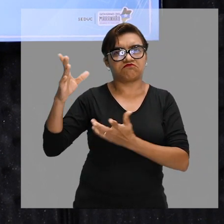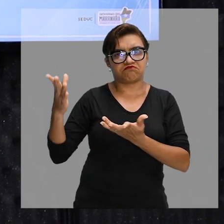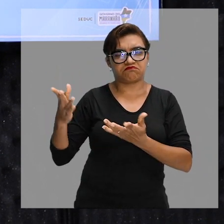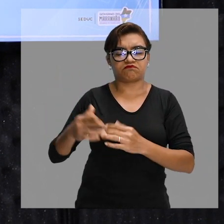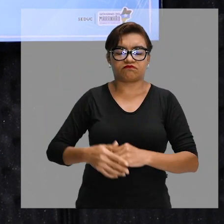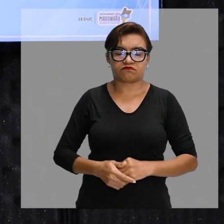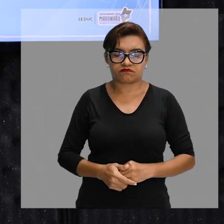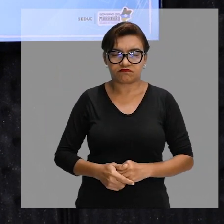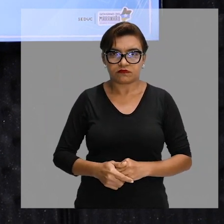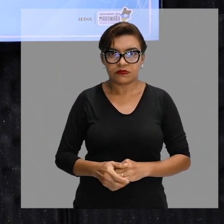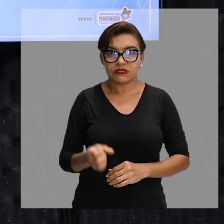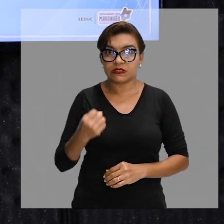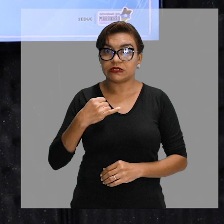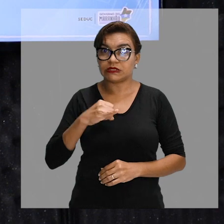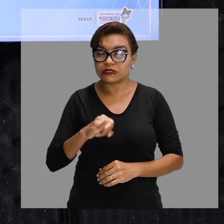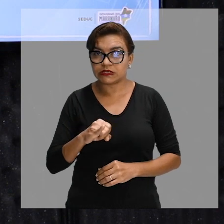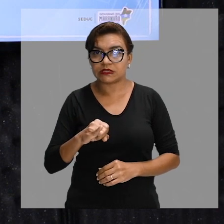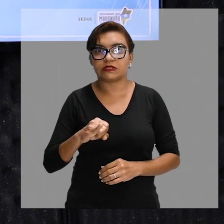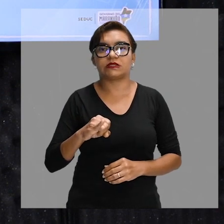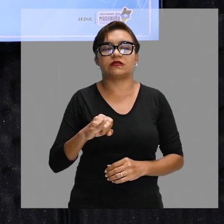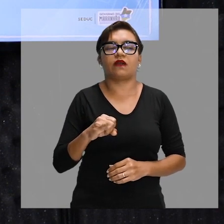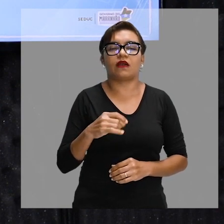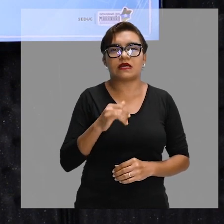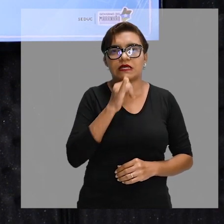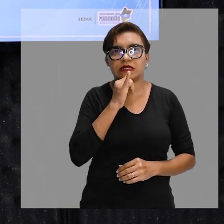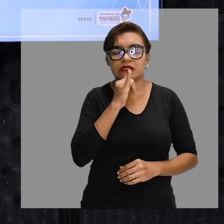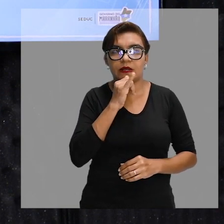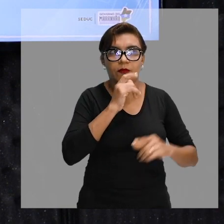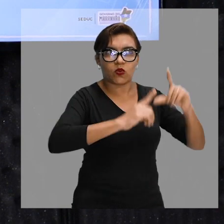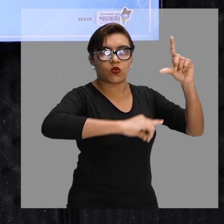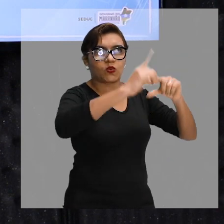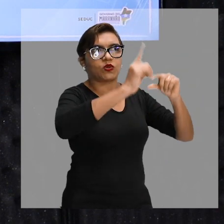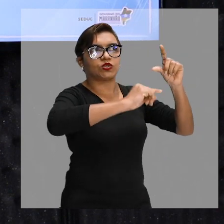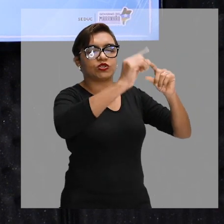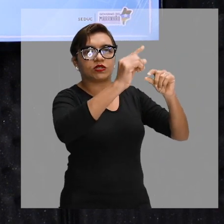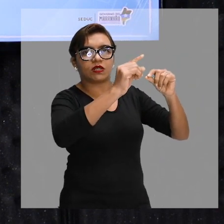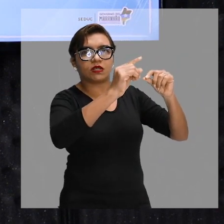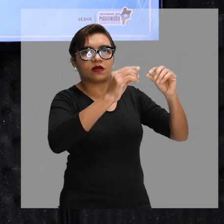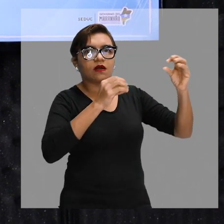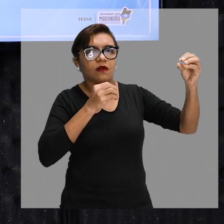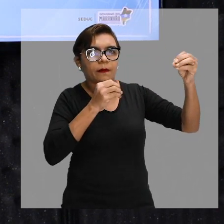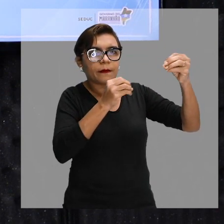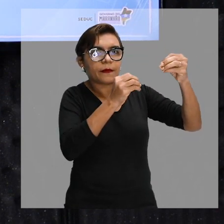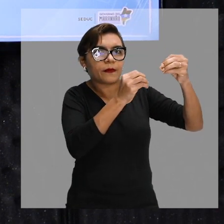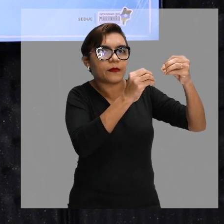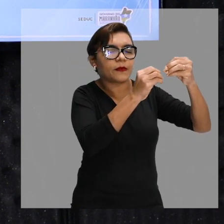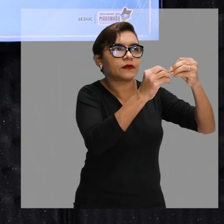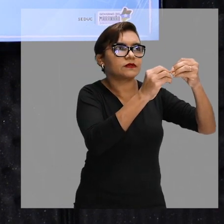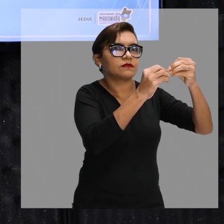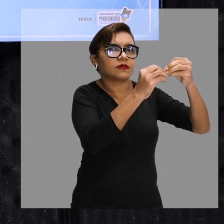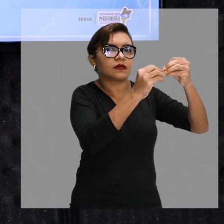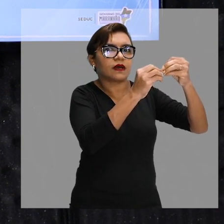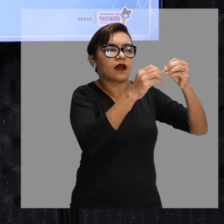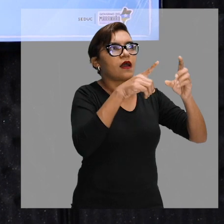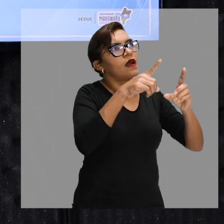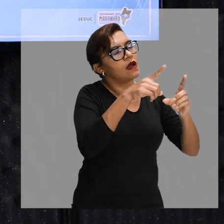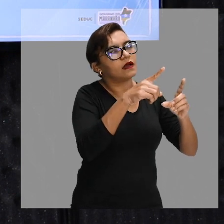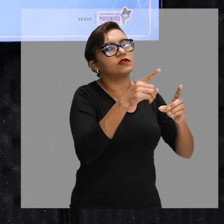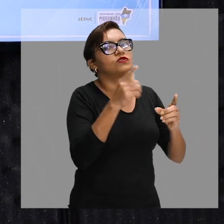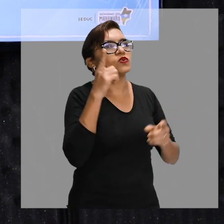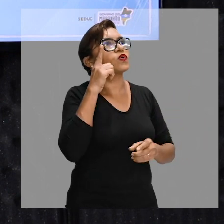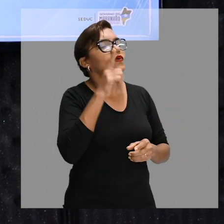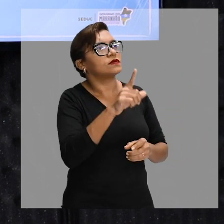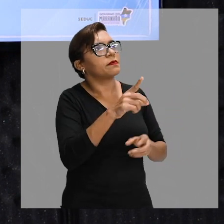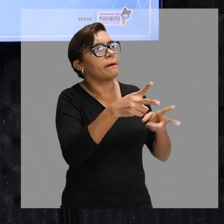ok? E se nós nos aproximarmos de uma daquelas estrelas, né, que parece um pontinho lá no céu, ela vai começar a ganhar